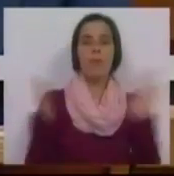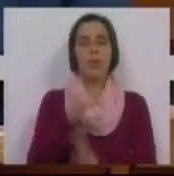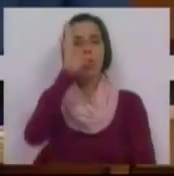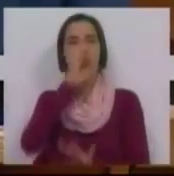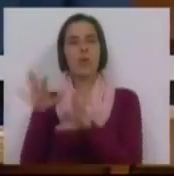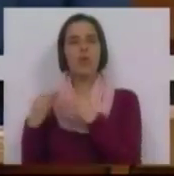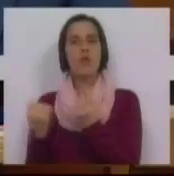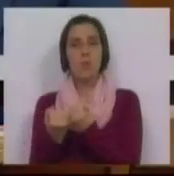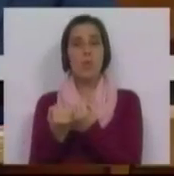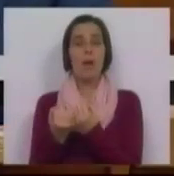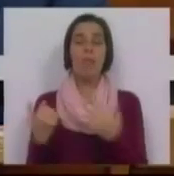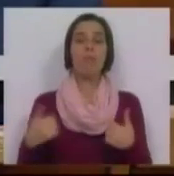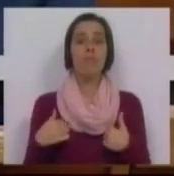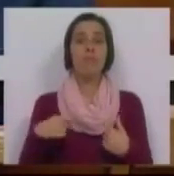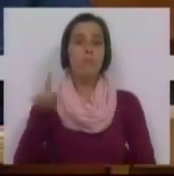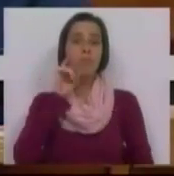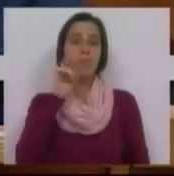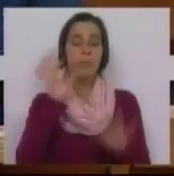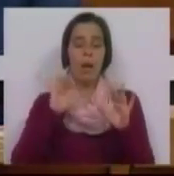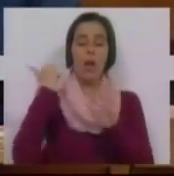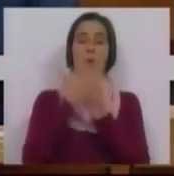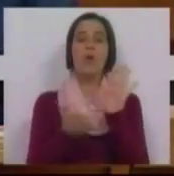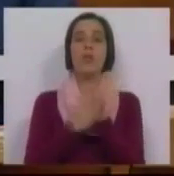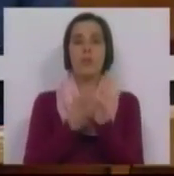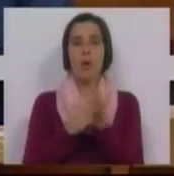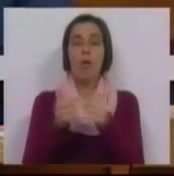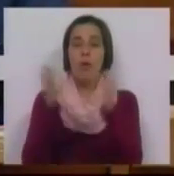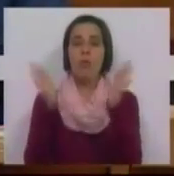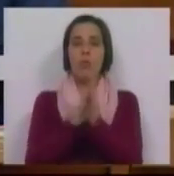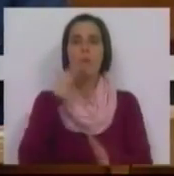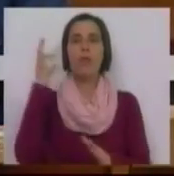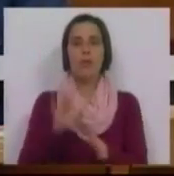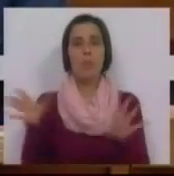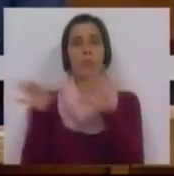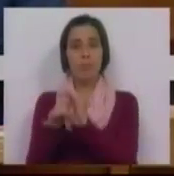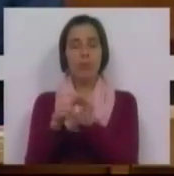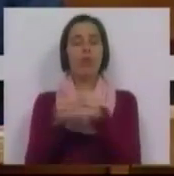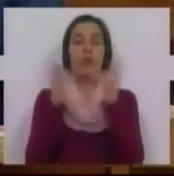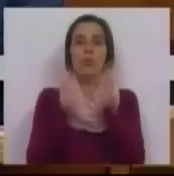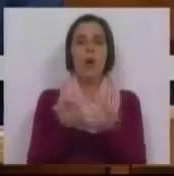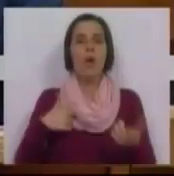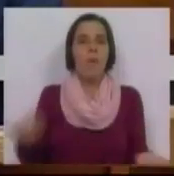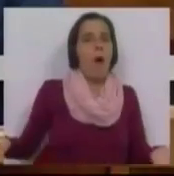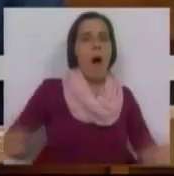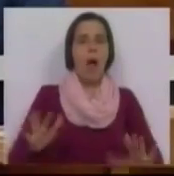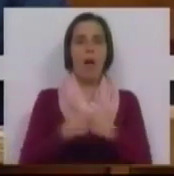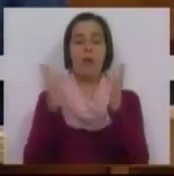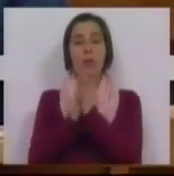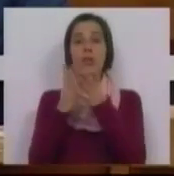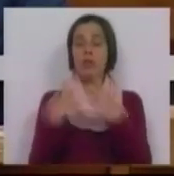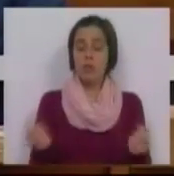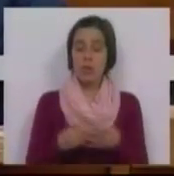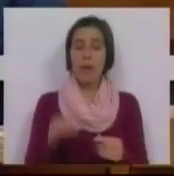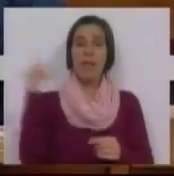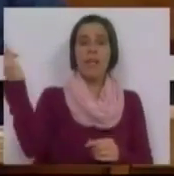Estado Social. Estaremos na defesa da Constituição em todas as convergências e não abdicando de todos os